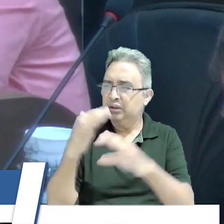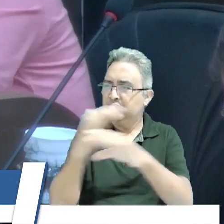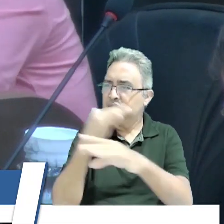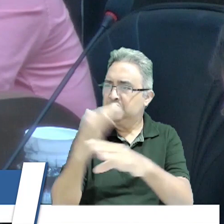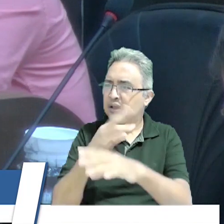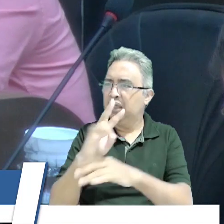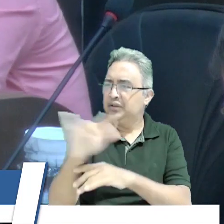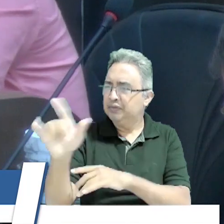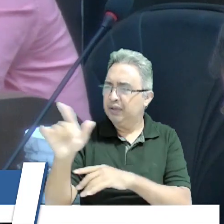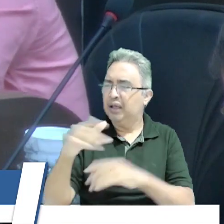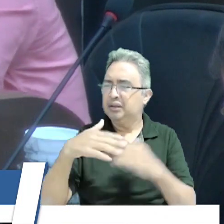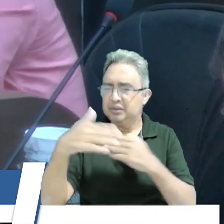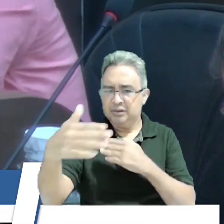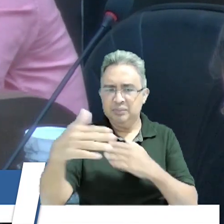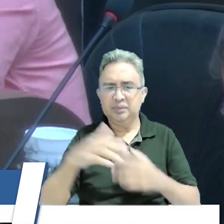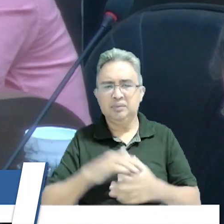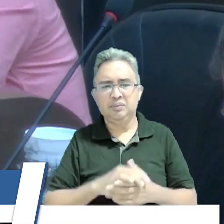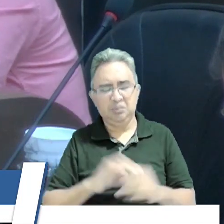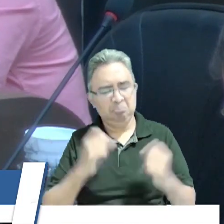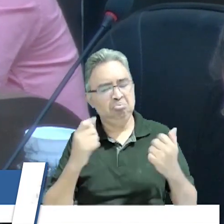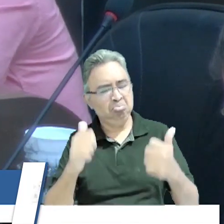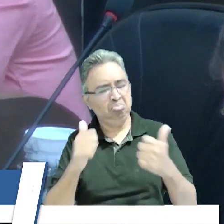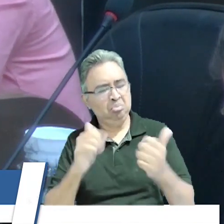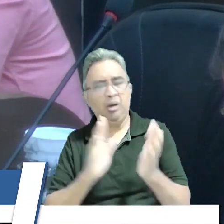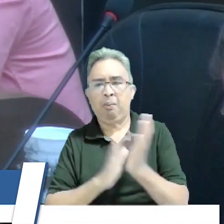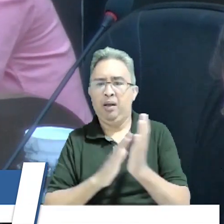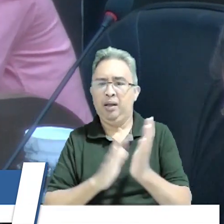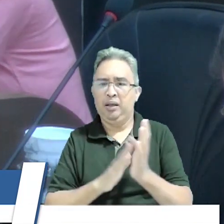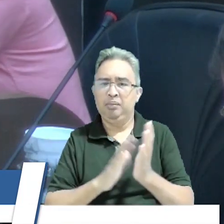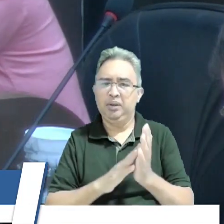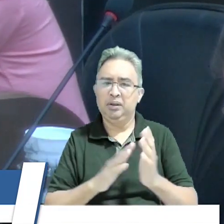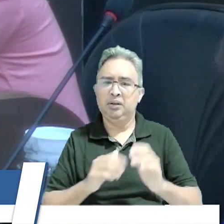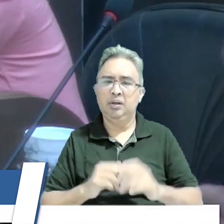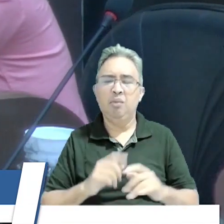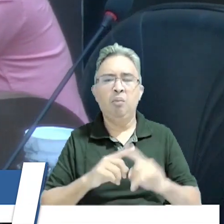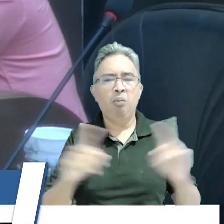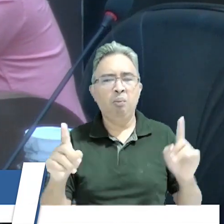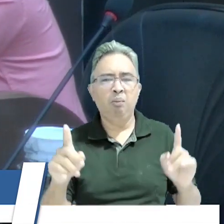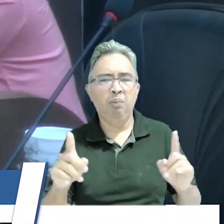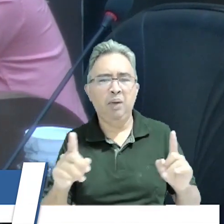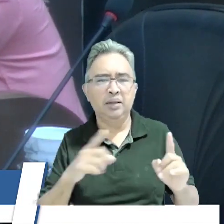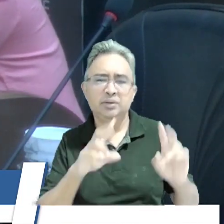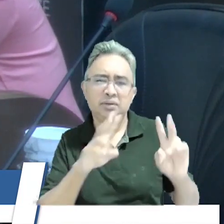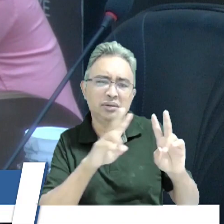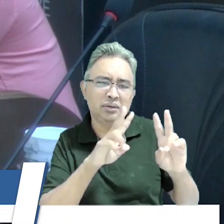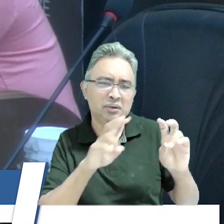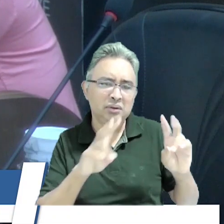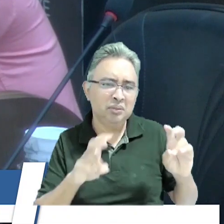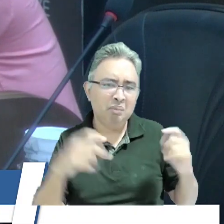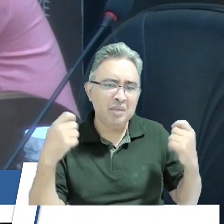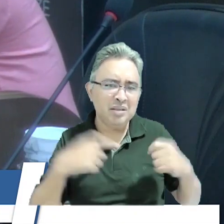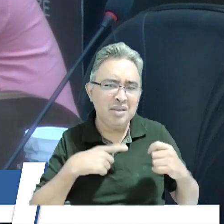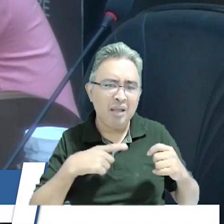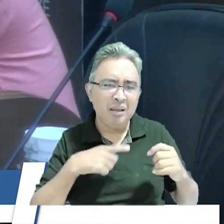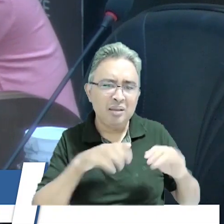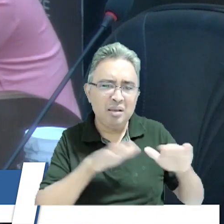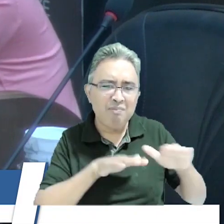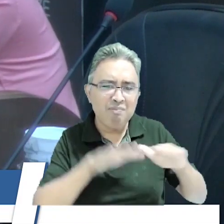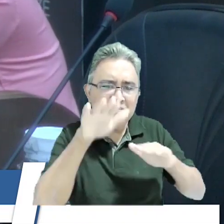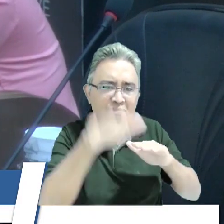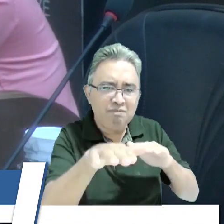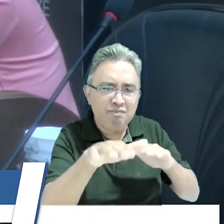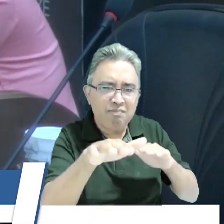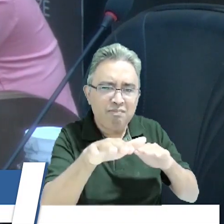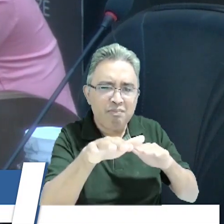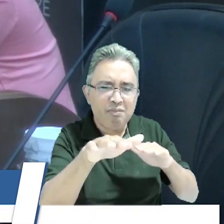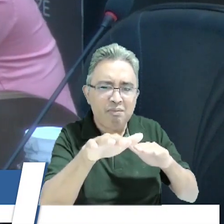que vem. Parabéns. Mas tem coisas que não poderia, nós estamos um pouquinho à frente. Porque principalmente